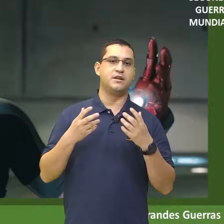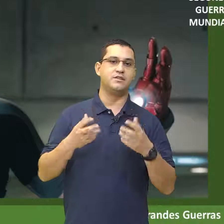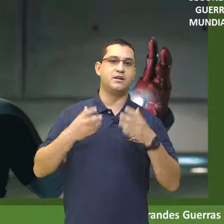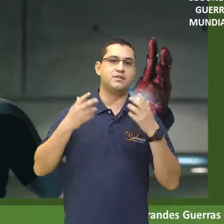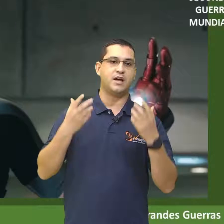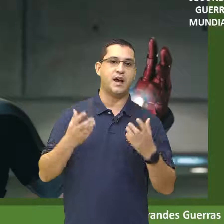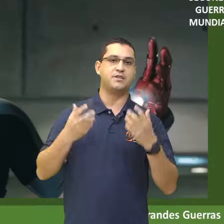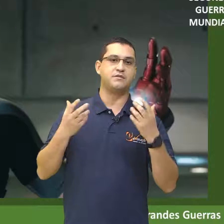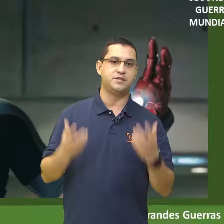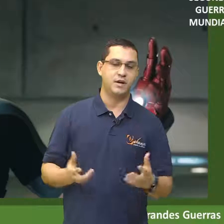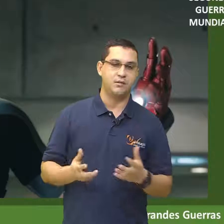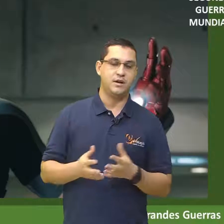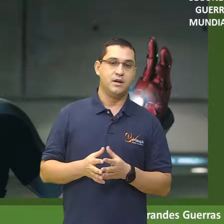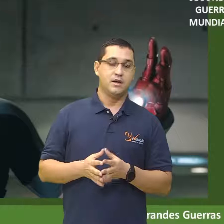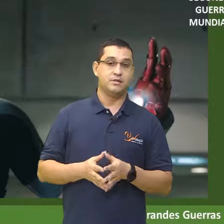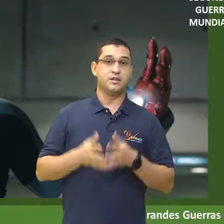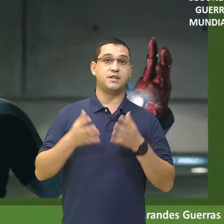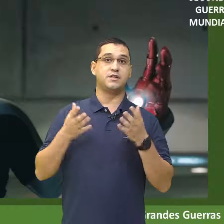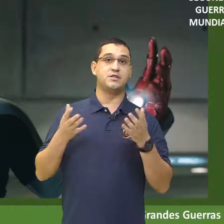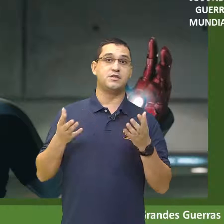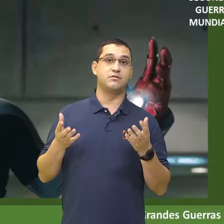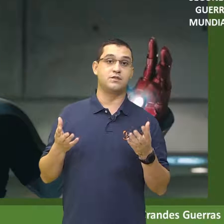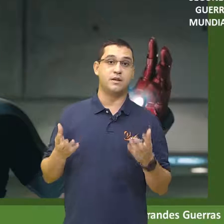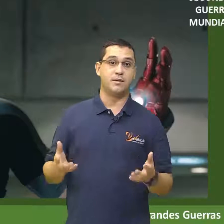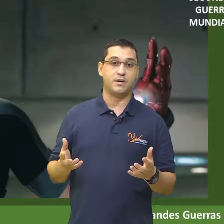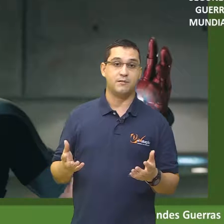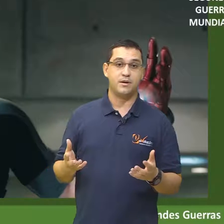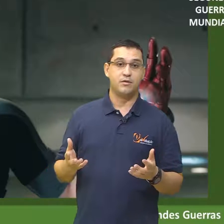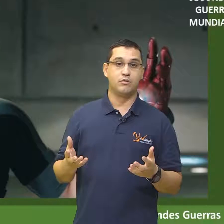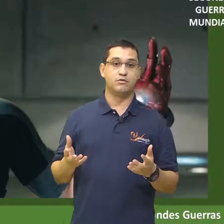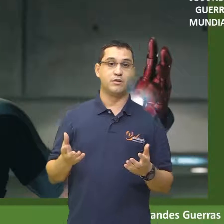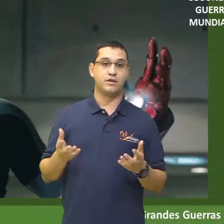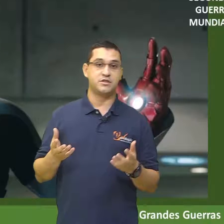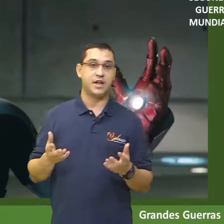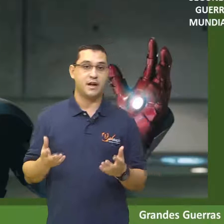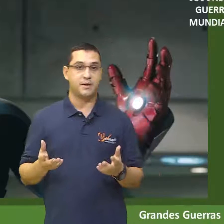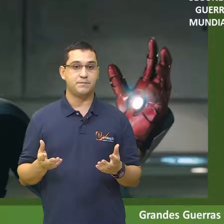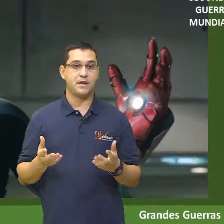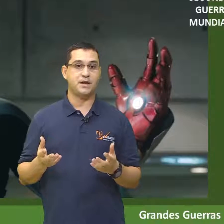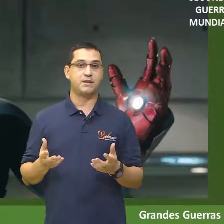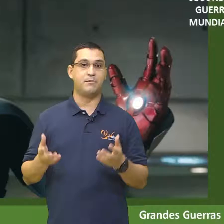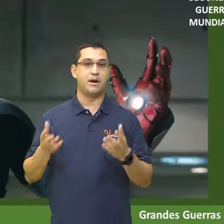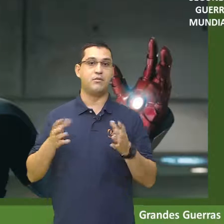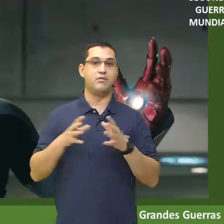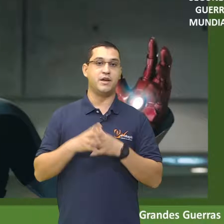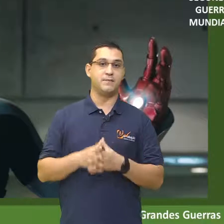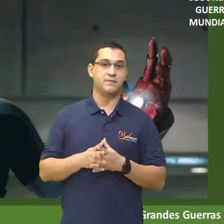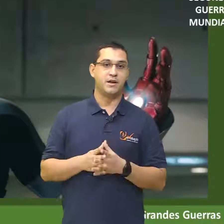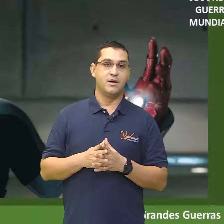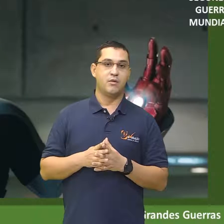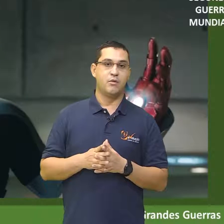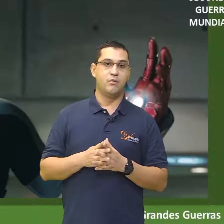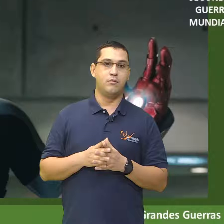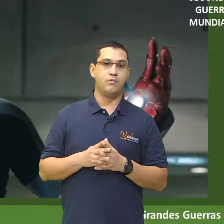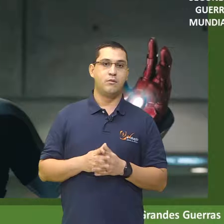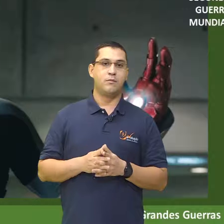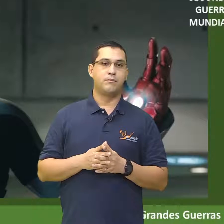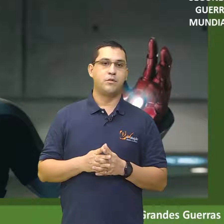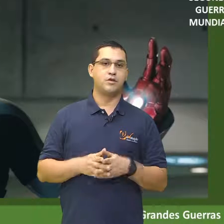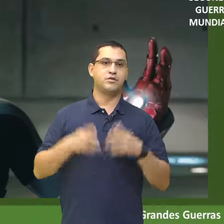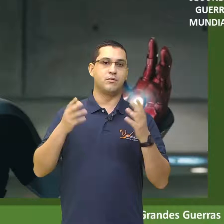da inteligência artificial. Eu não sei se vocês assistiram o cinema, o Tony Stark, ele trabalha com o quê?